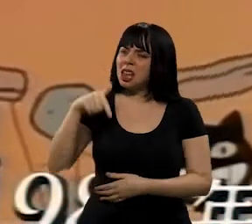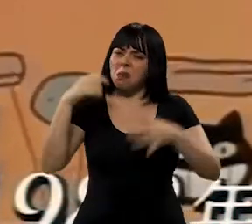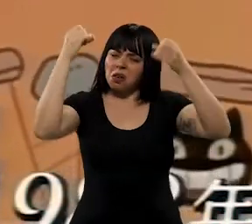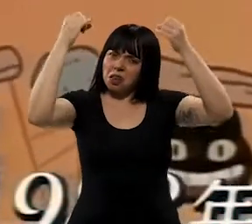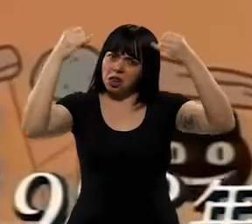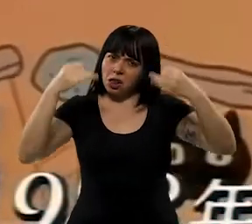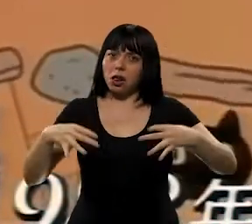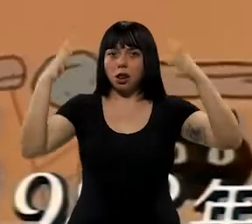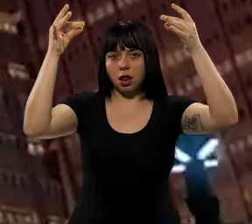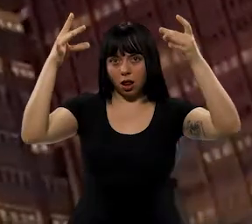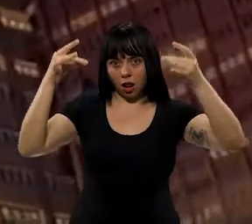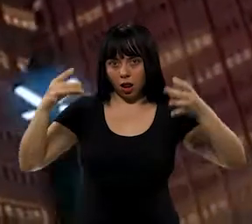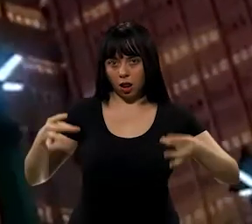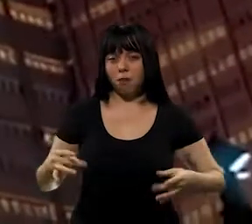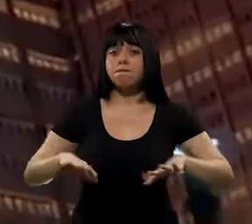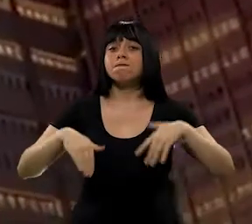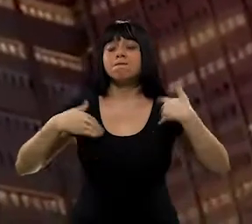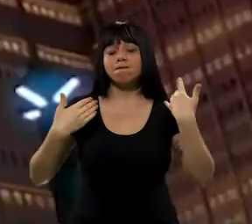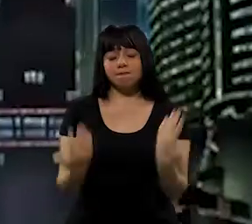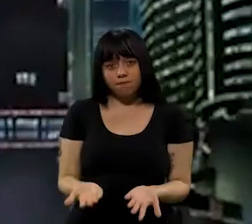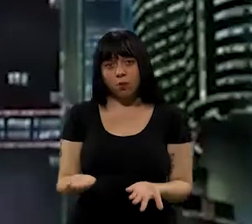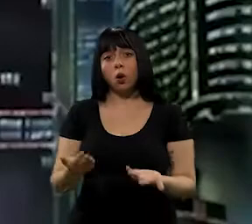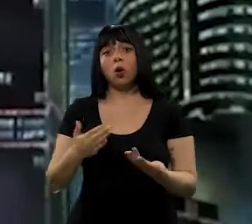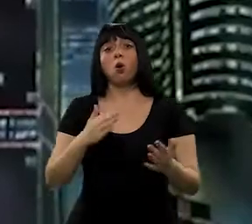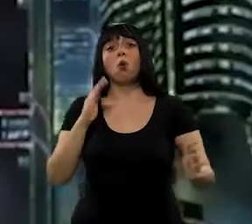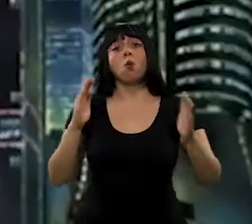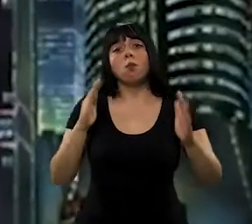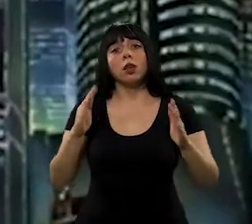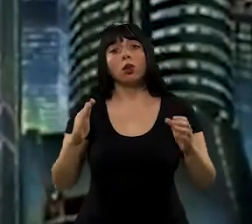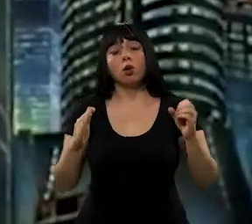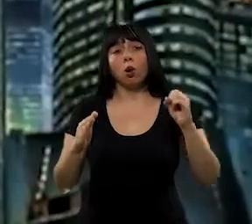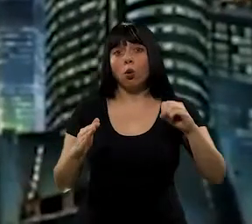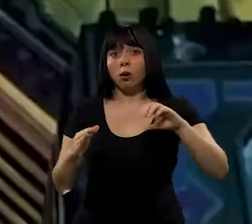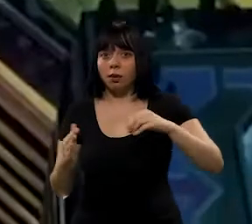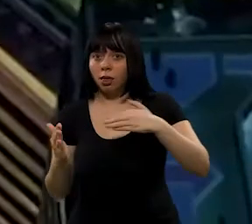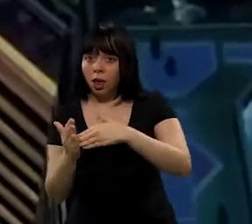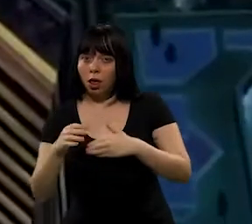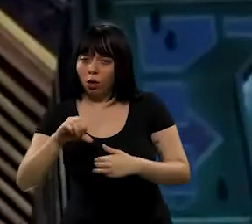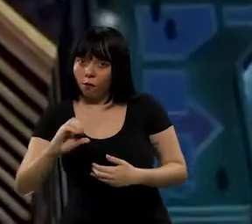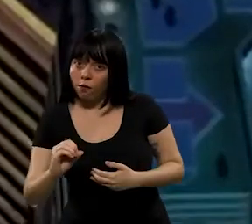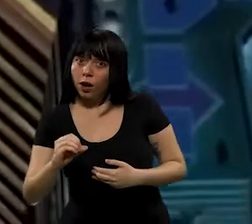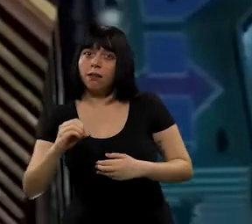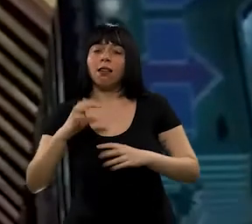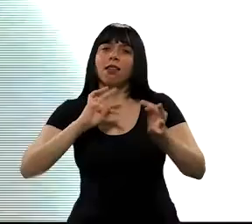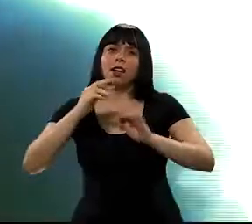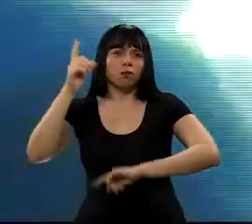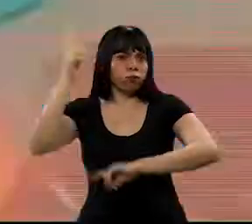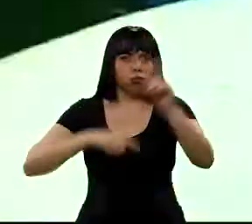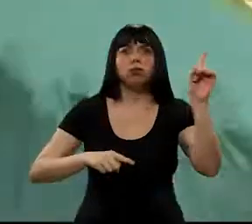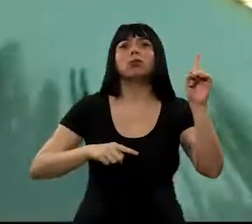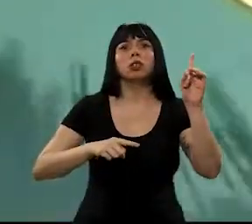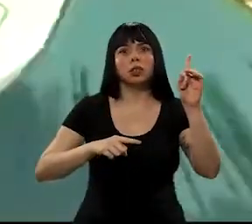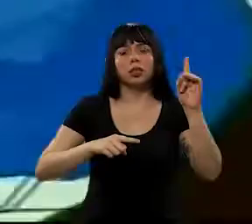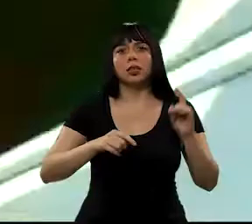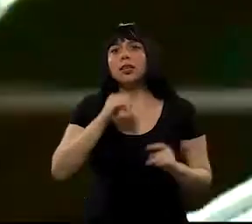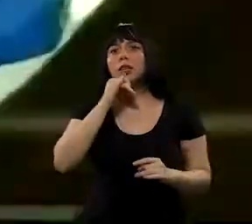mais tarde nesse vídeo. Contudo, entre os anos 80 e 90, a técnica evolui e algumas produções ganham um status de